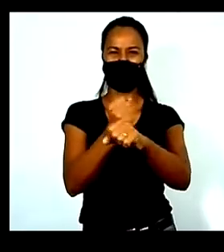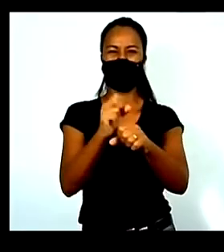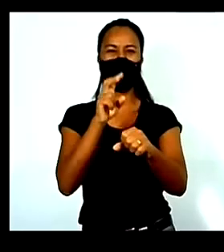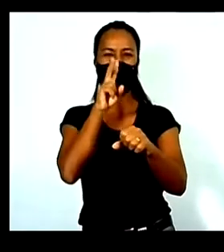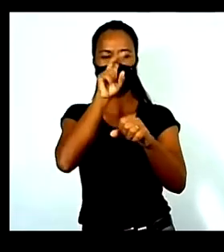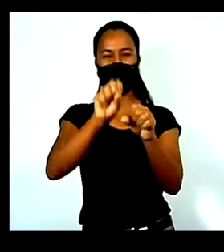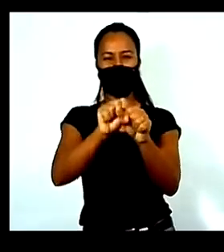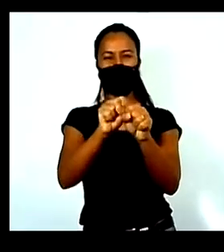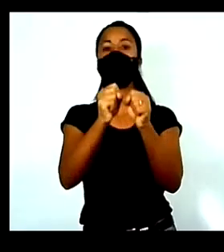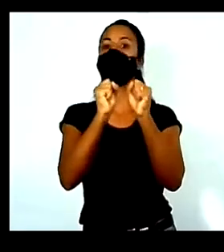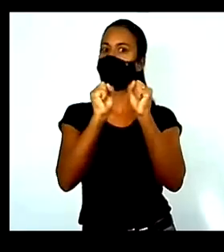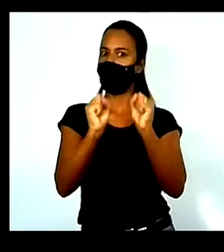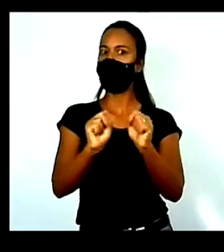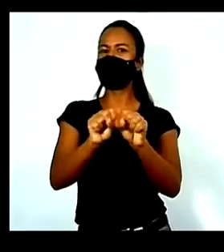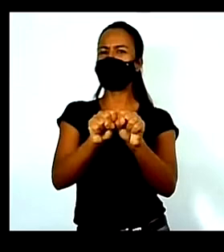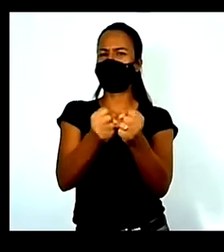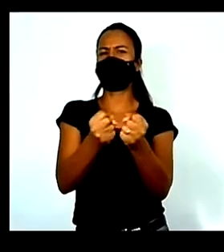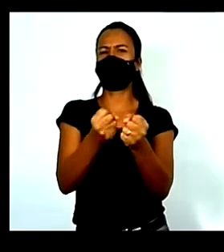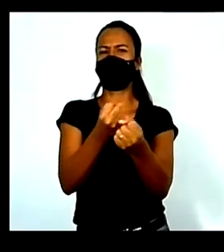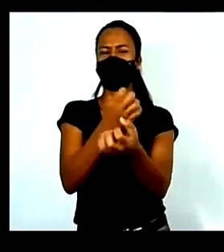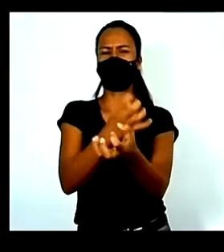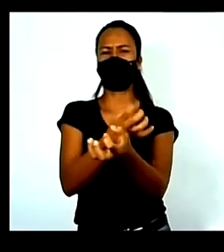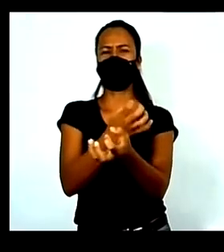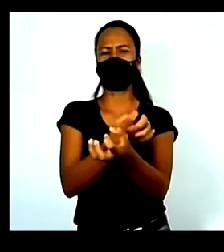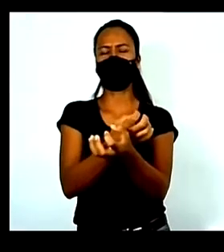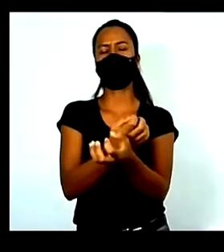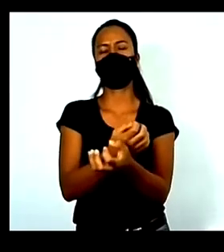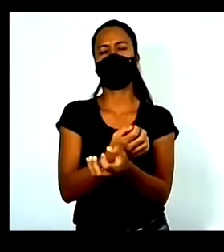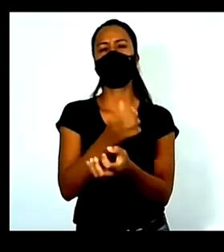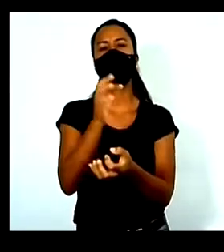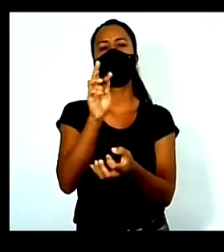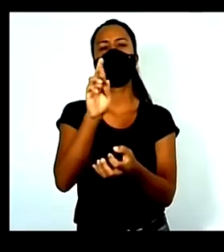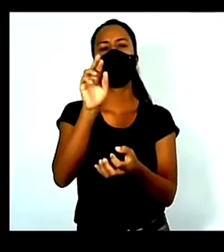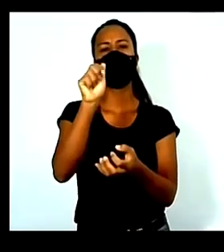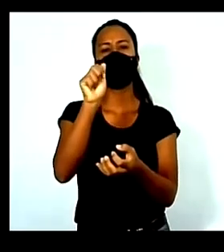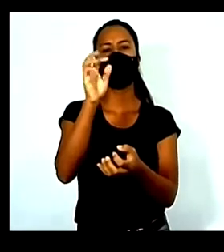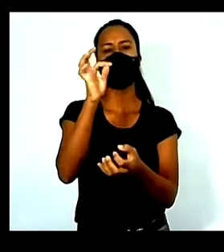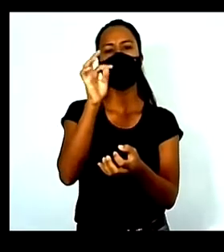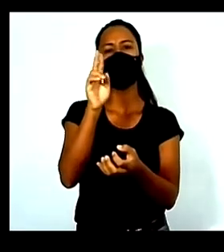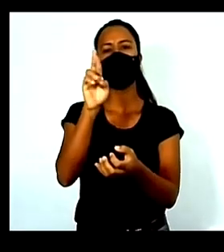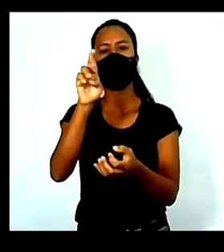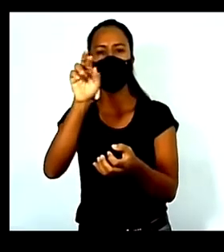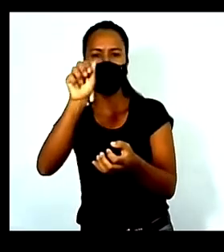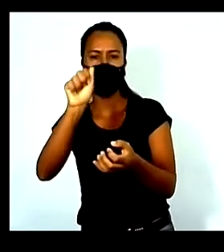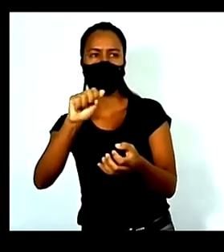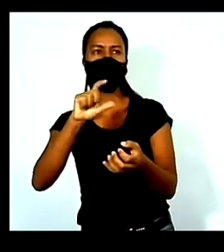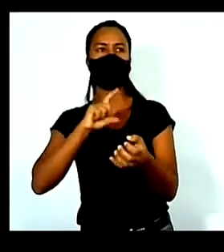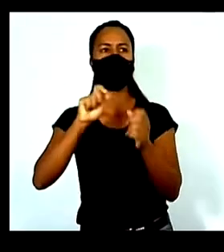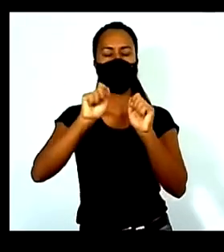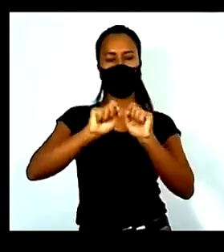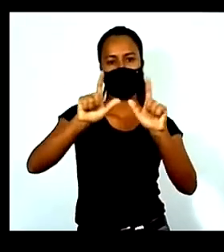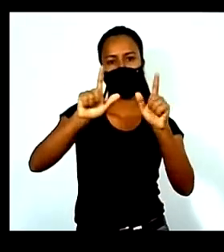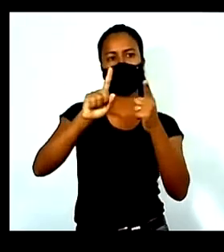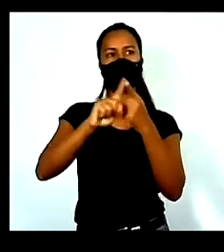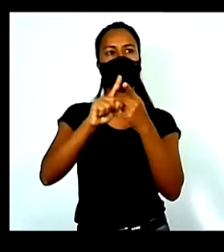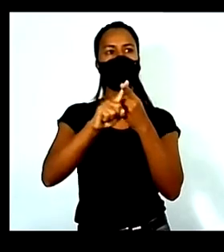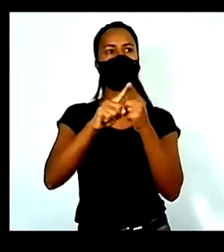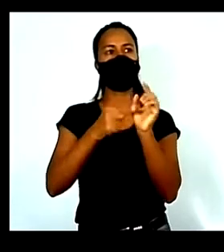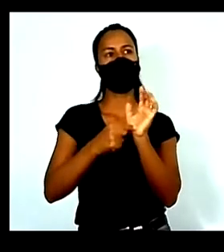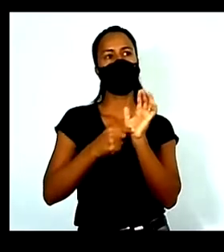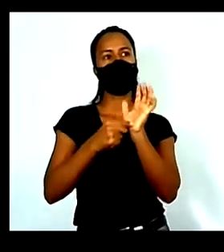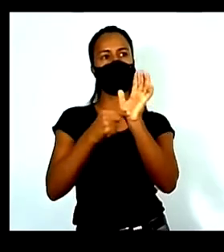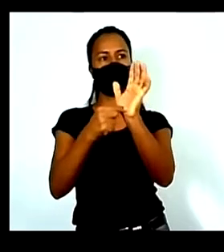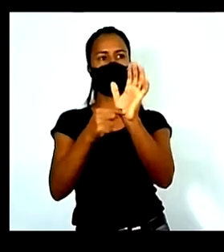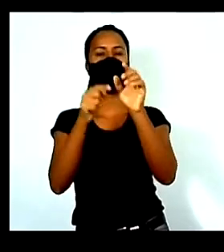esses ossos. Então, é quando a gente chama que houve uma fratura óssea, certo? Aí, vocês têm uma imagem em que ele está mostrando